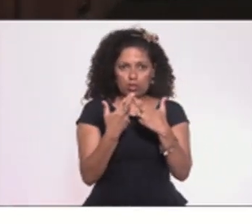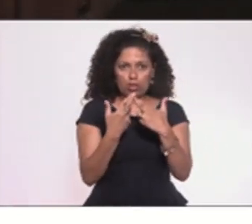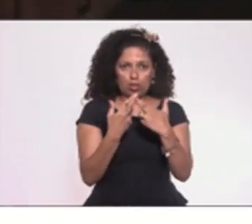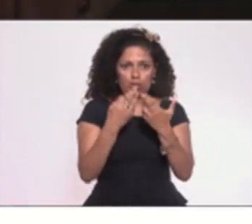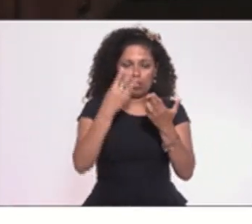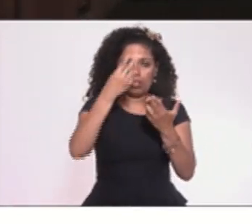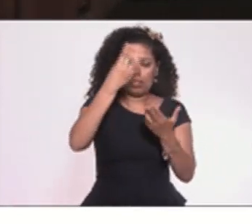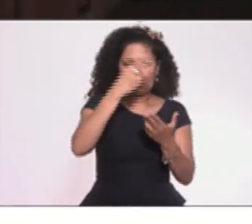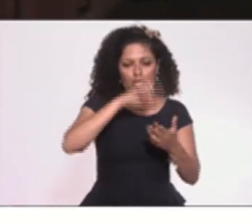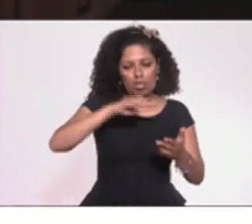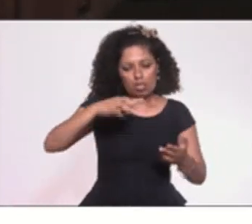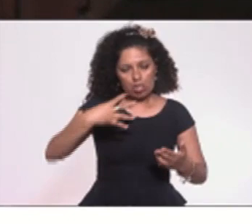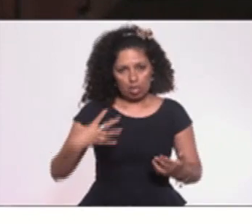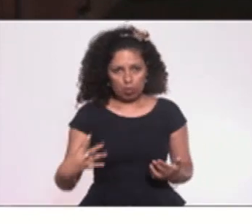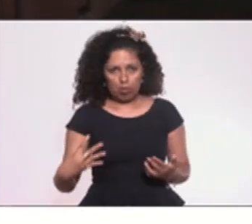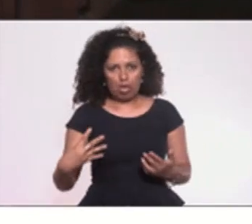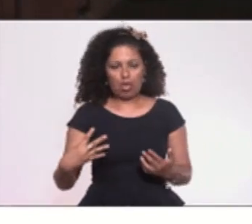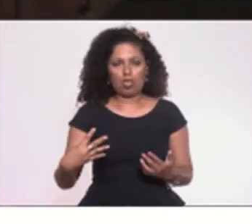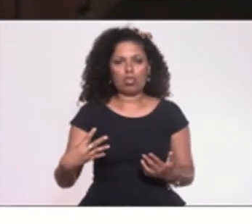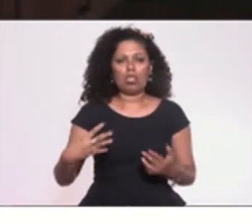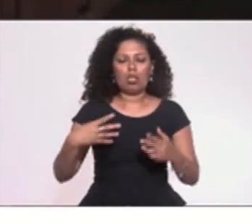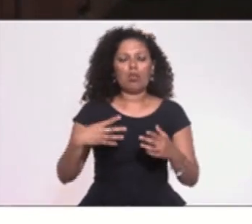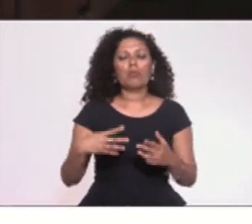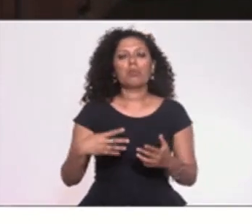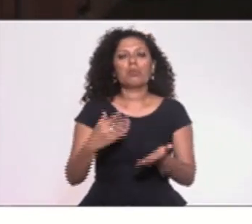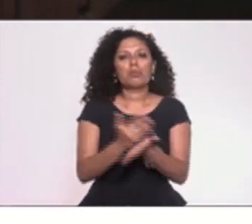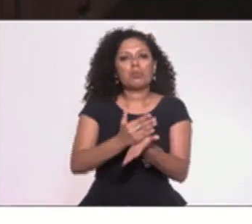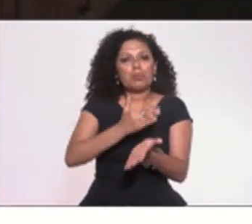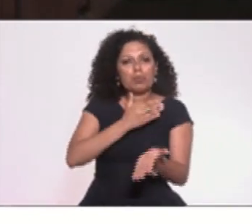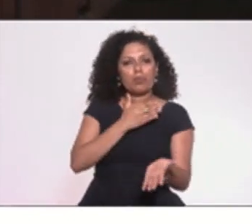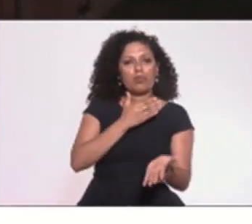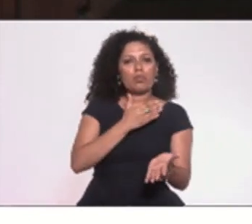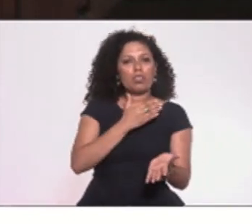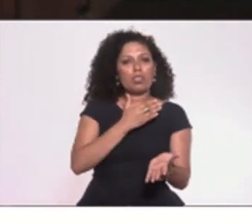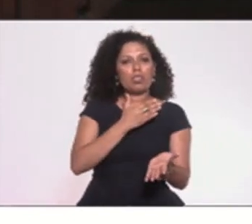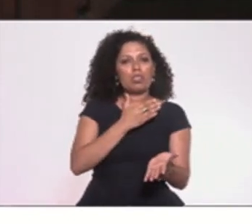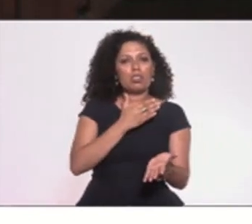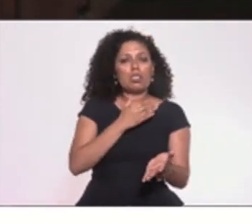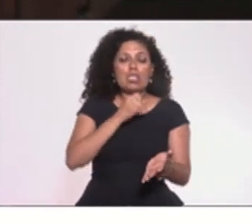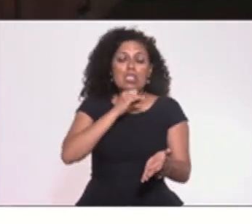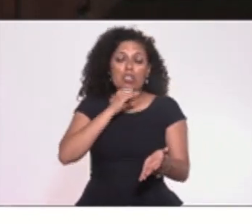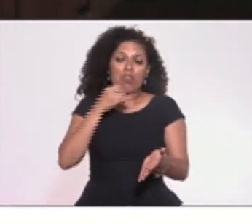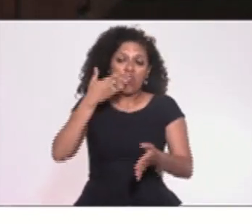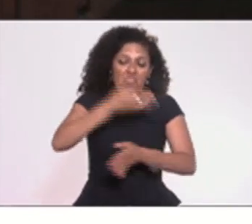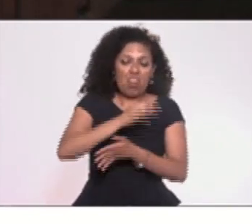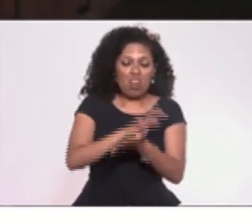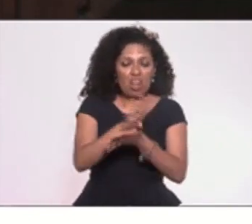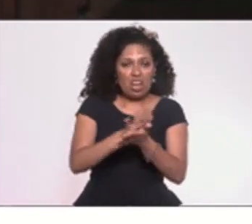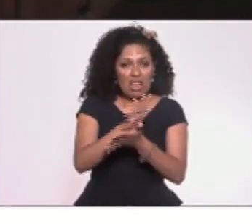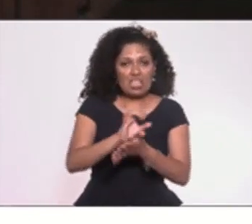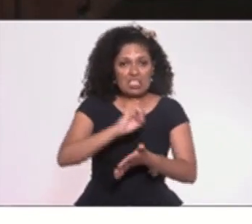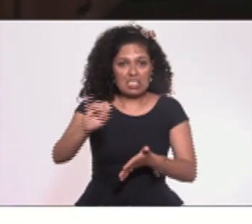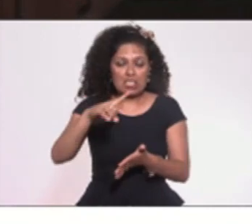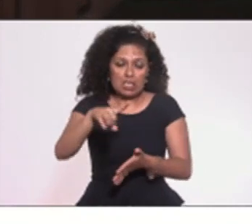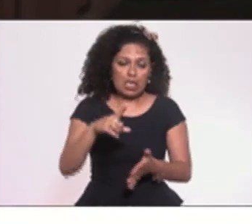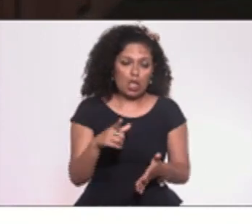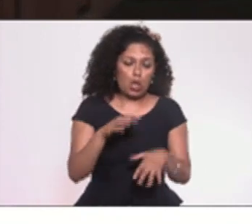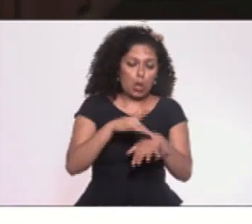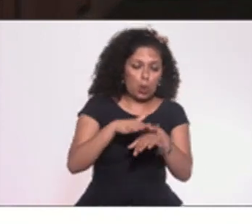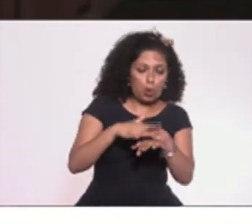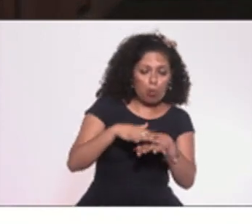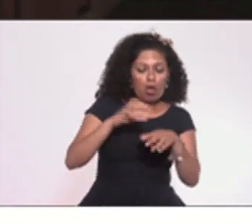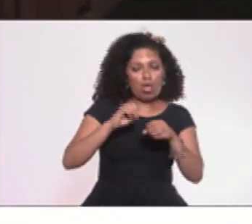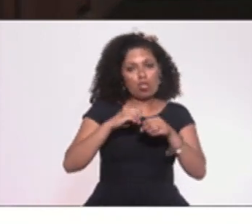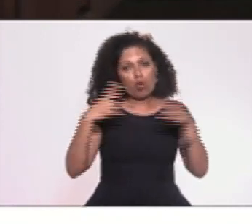das sessões ordinárias da casa que pertencer, salvo licença ou missão por esta